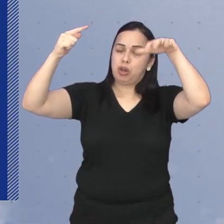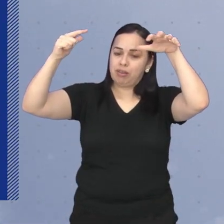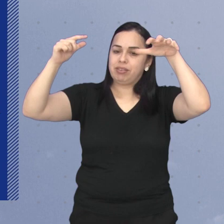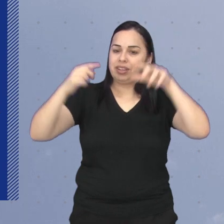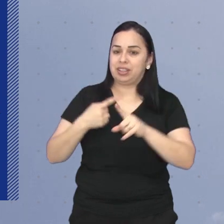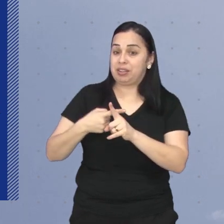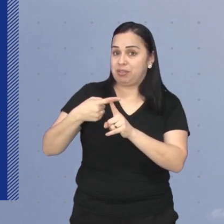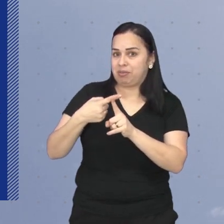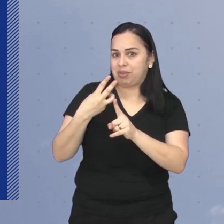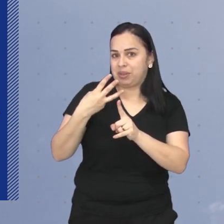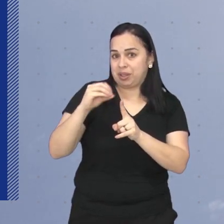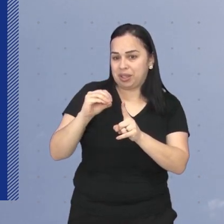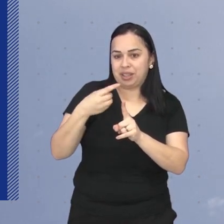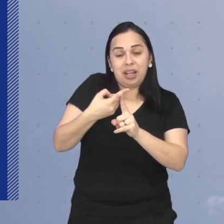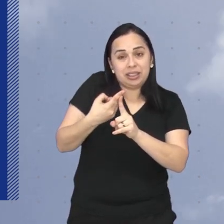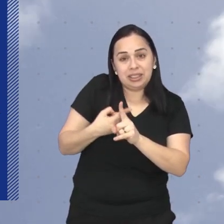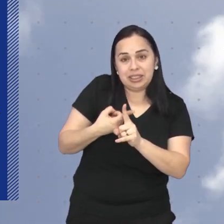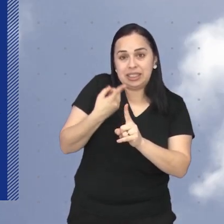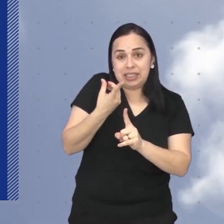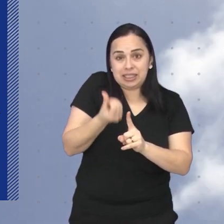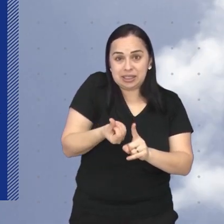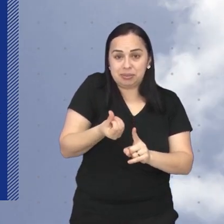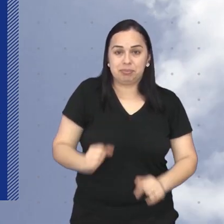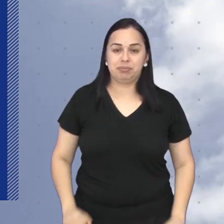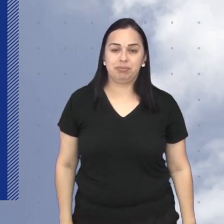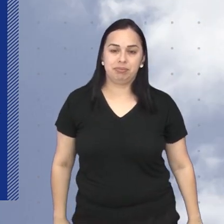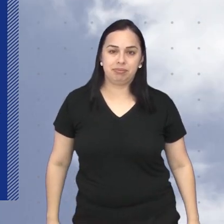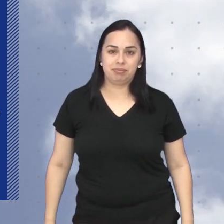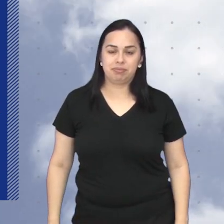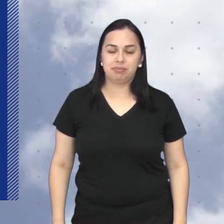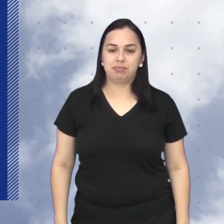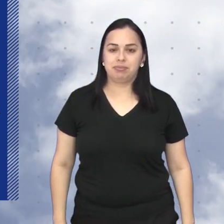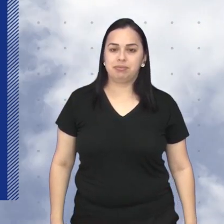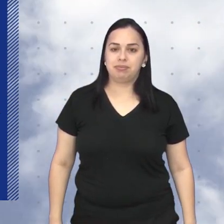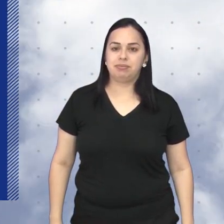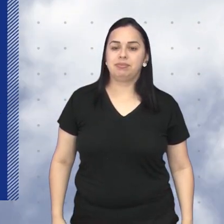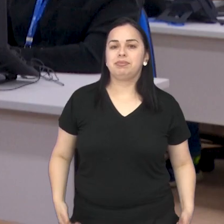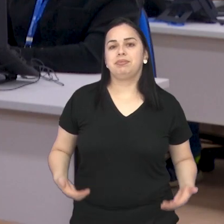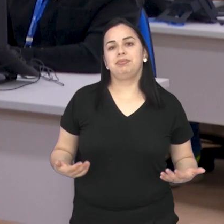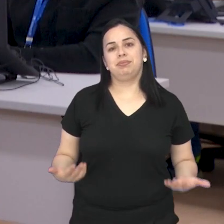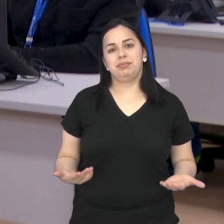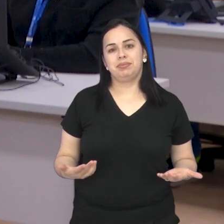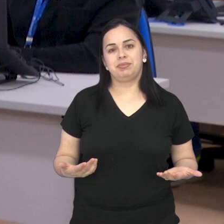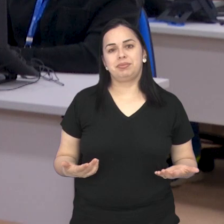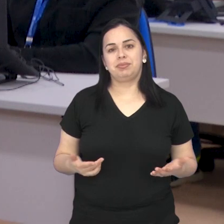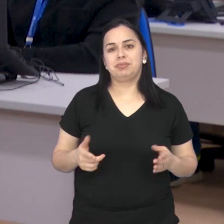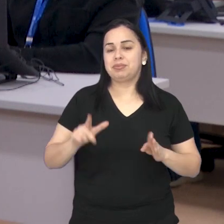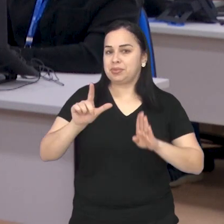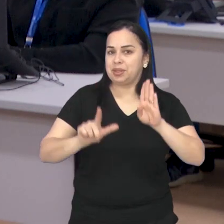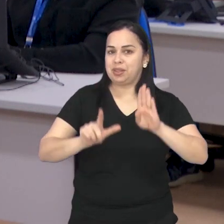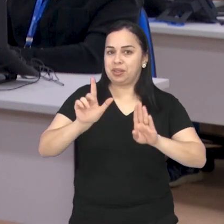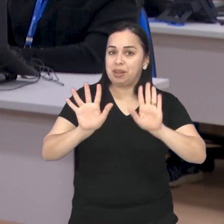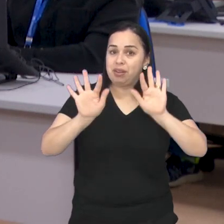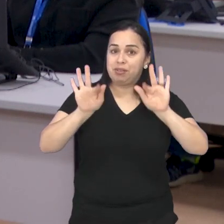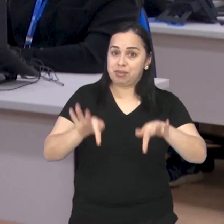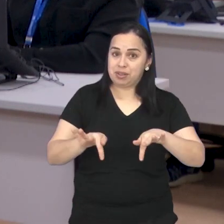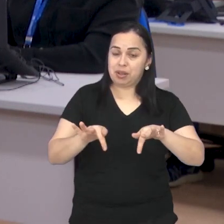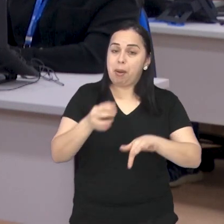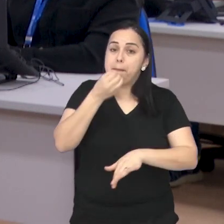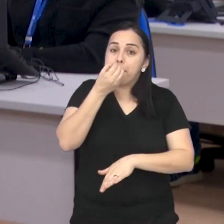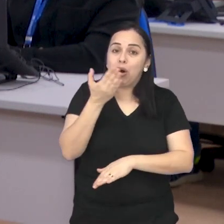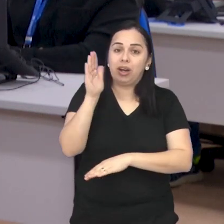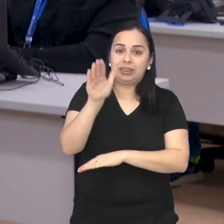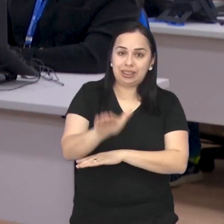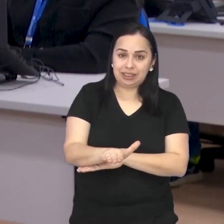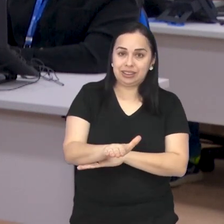chuva. A máxima é de 30 graus e a mínima de 16. Bom, e nós ficamos por aqui com o boletim de hoje.